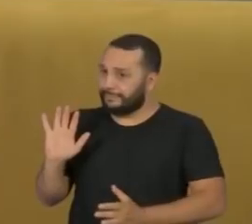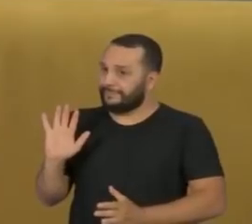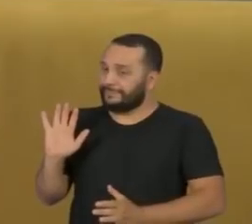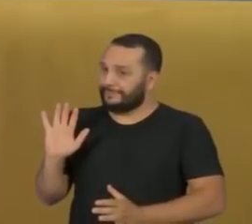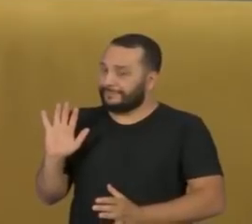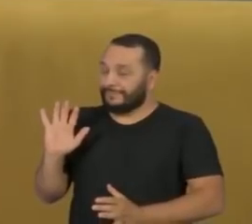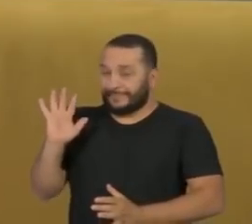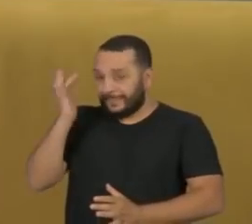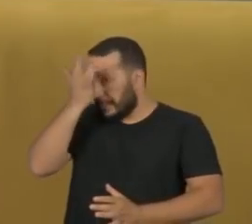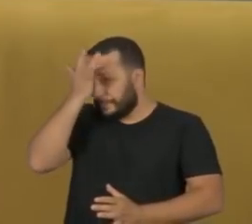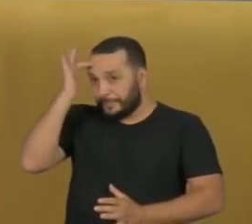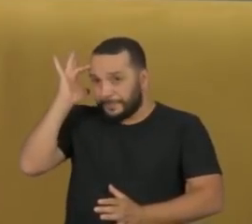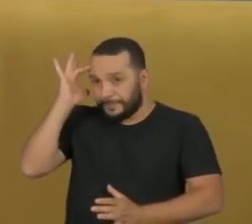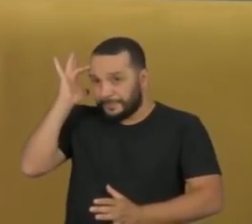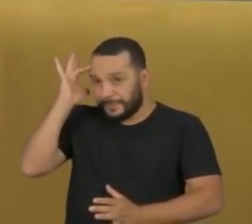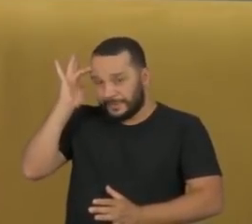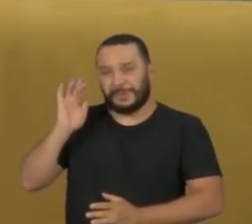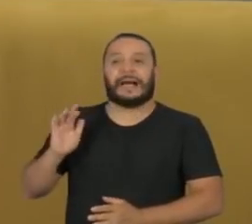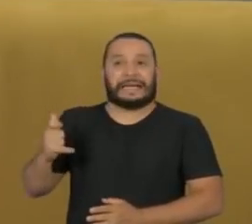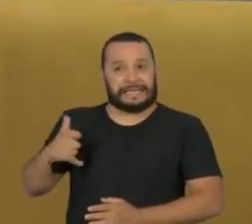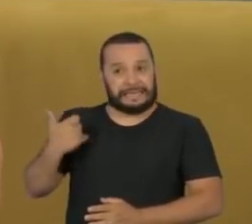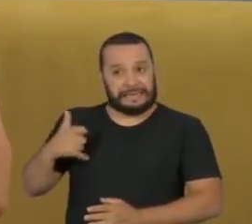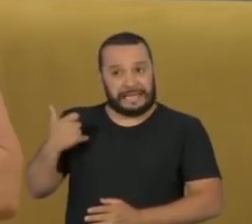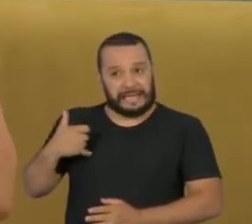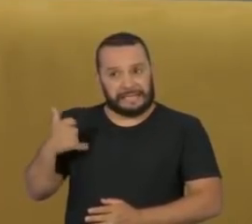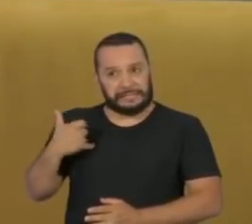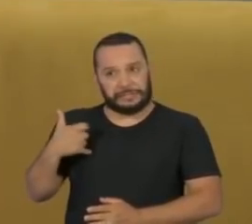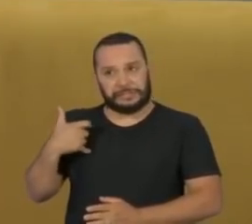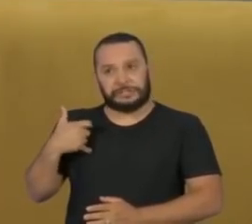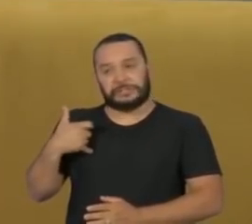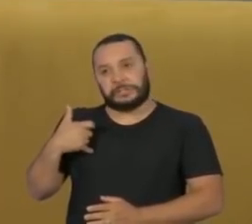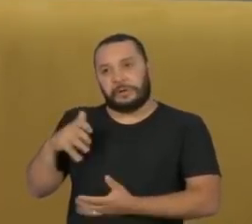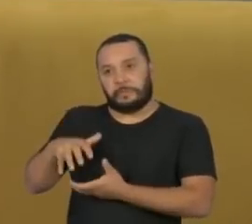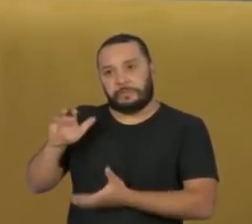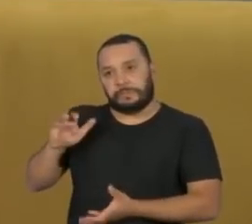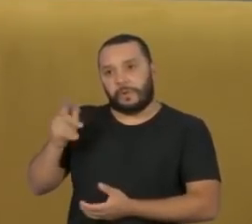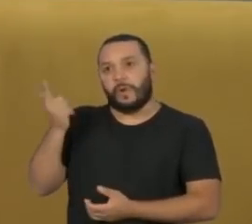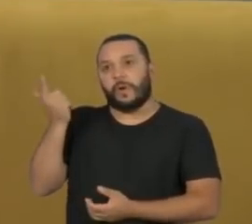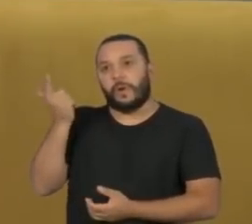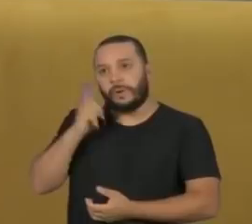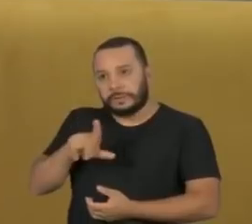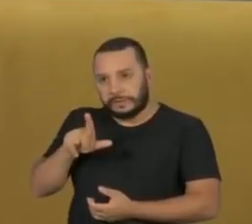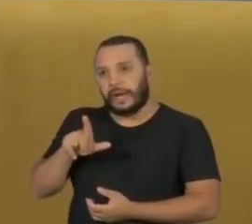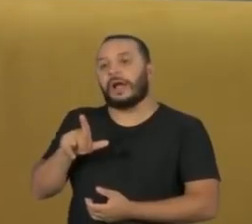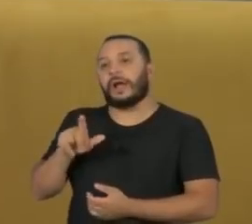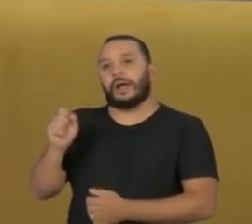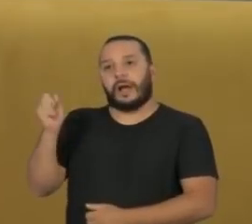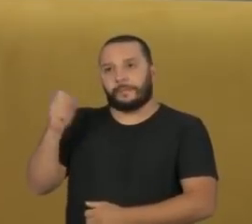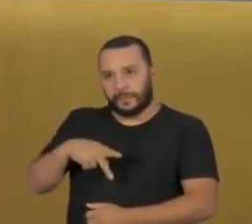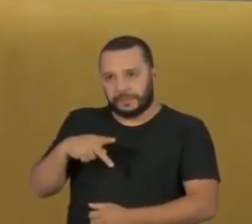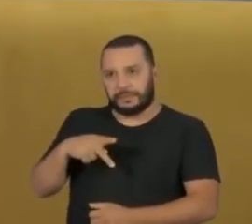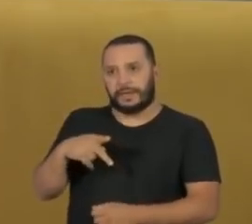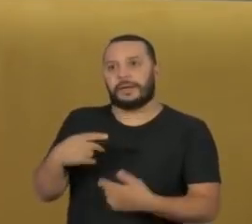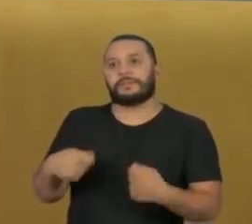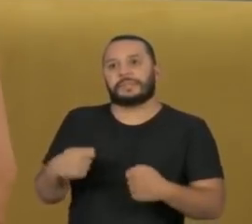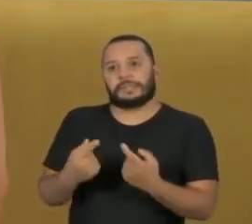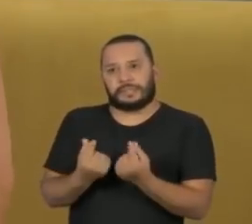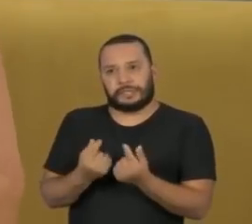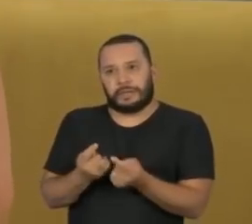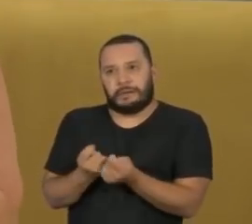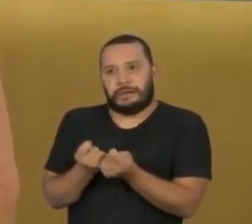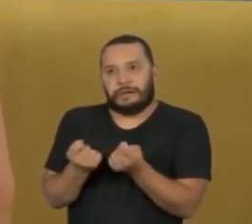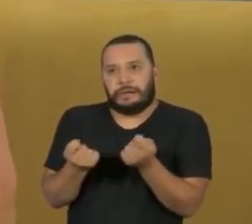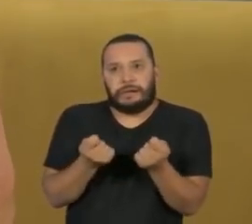determinada idade e eventualmente consegue se aposentar, tem que apertar o cinto, né, para